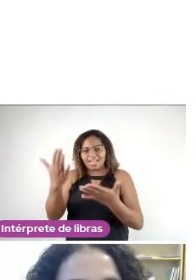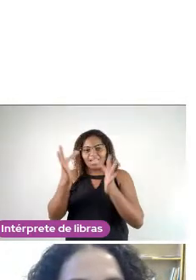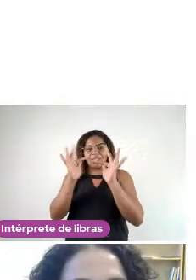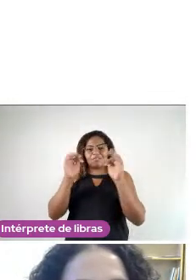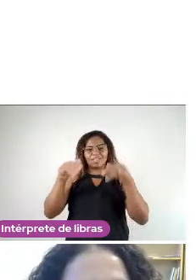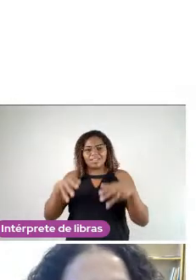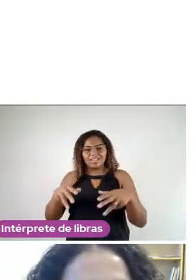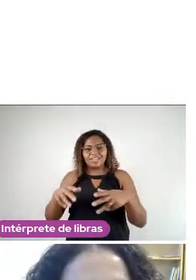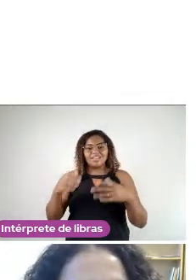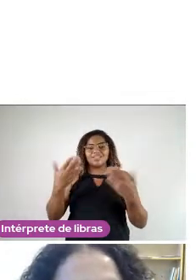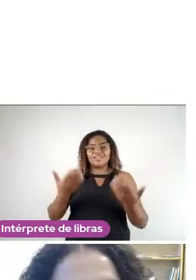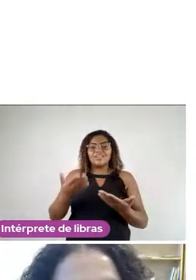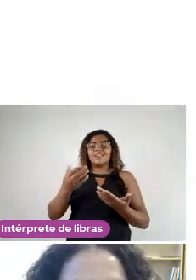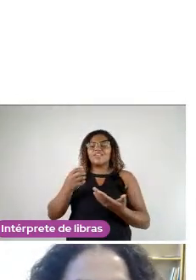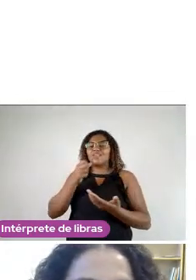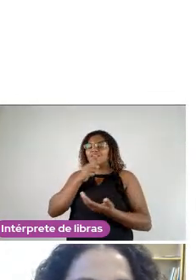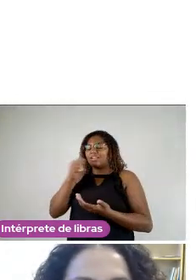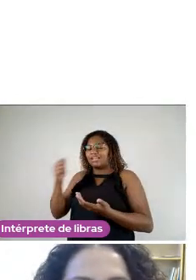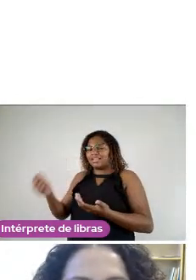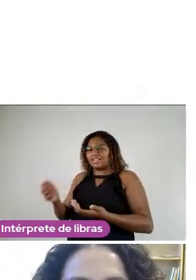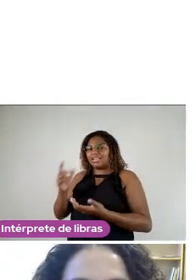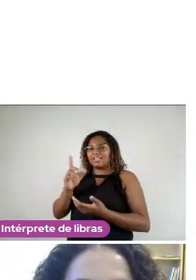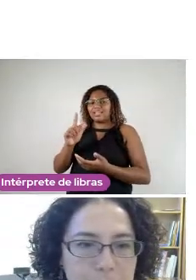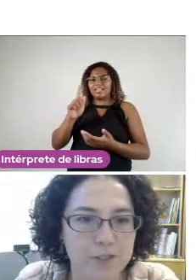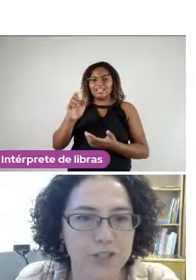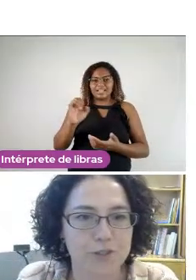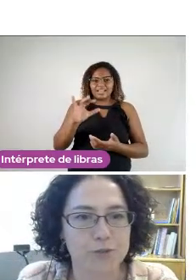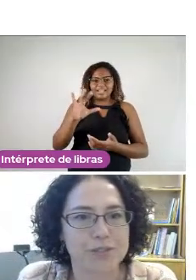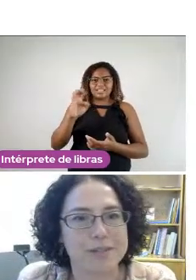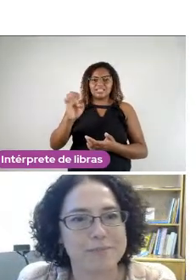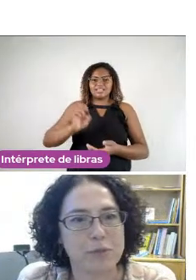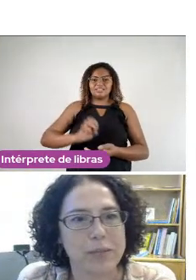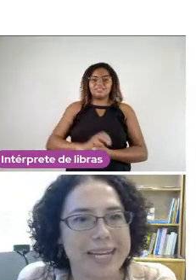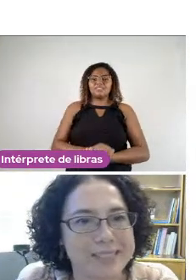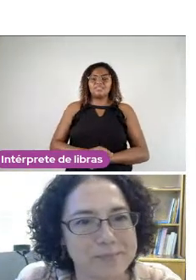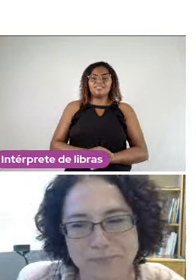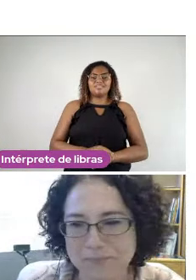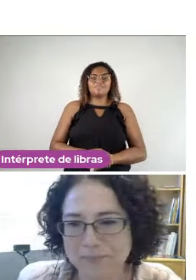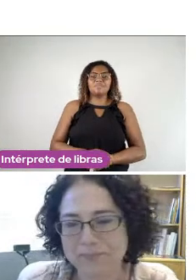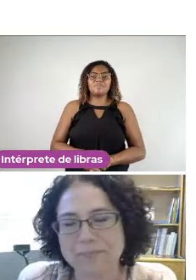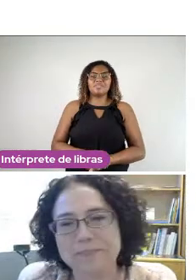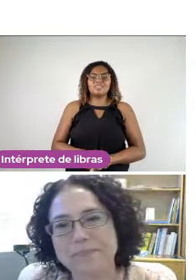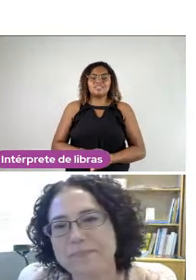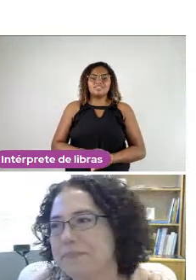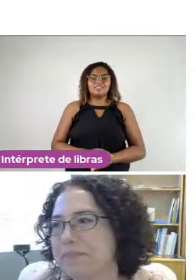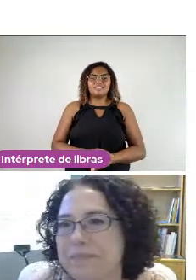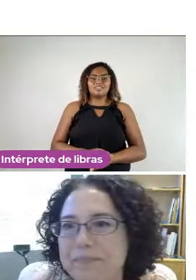eu passo a palavra para a doutora Gleice ou a próxima palestrante, não sei. Obrigada.